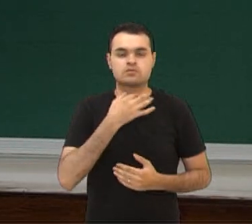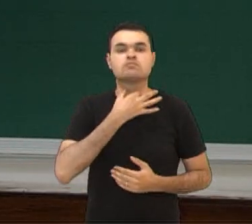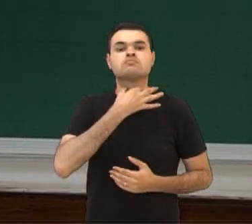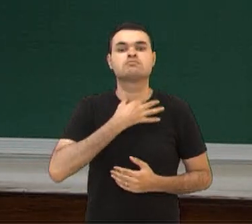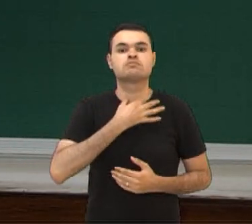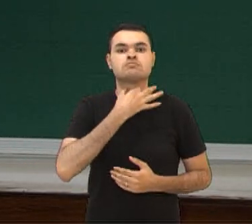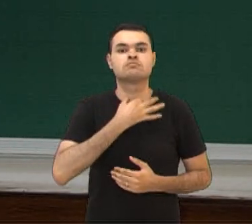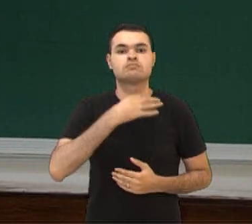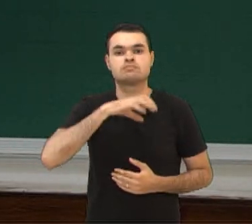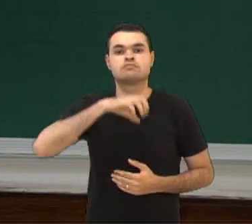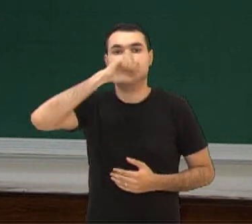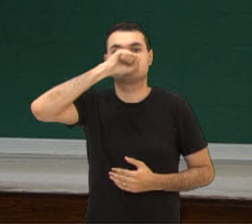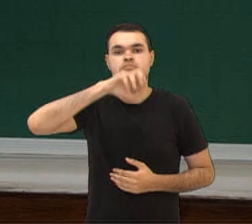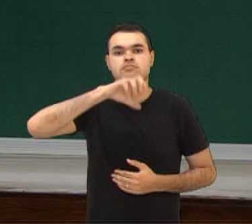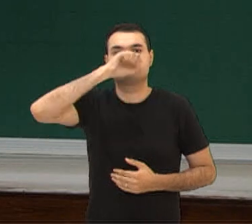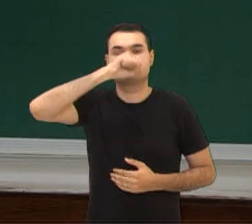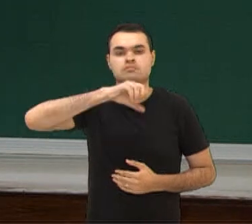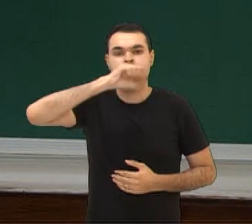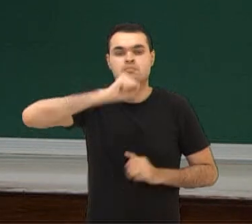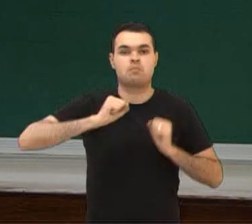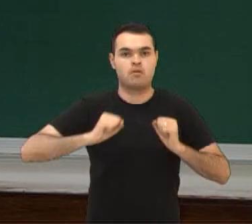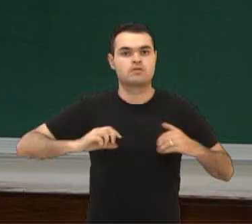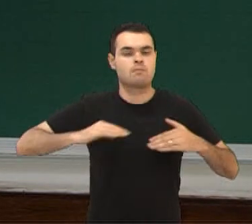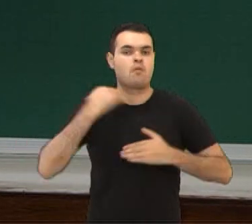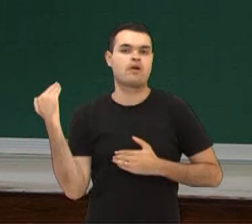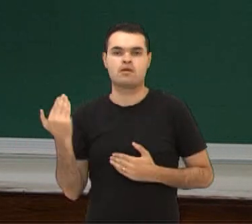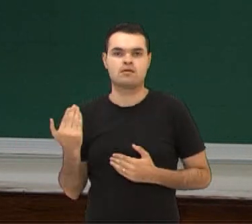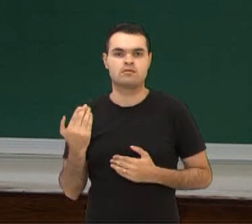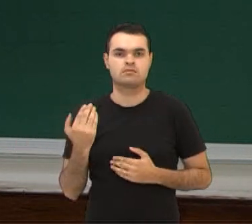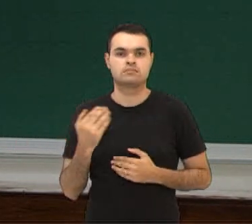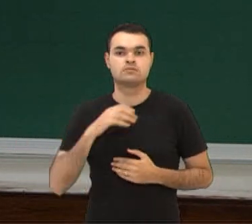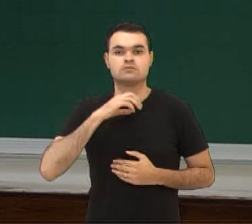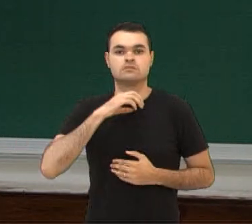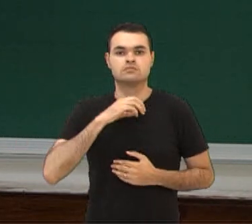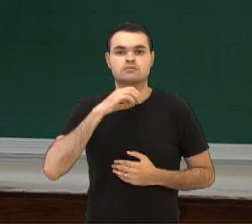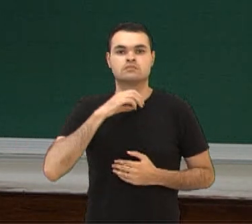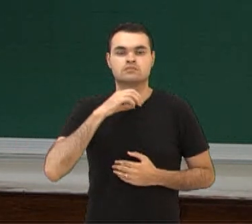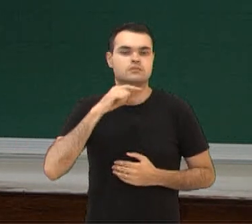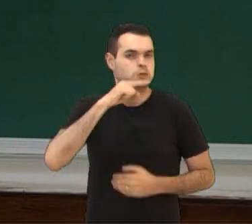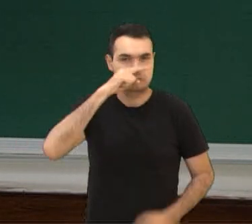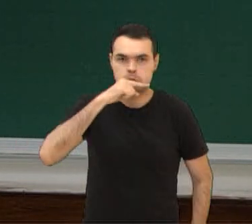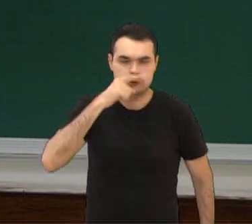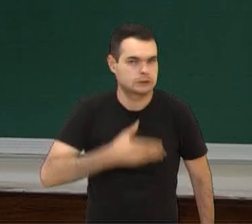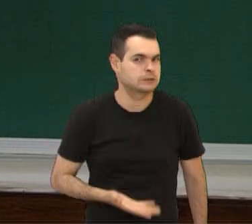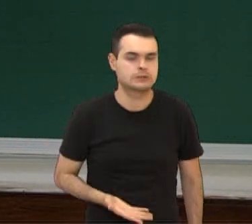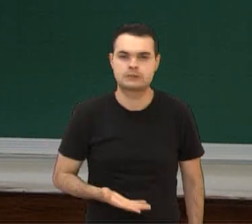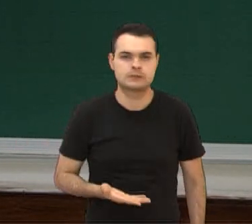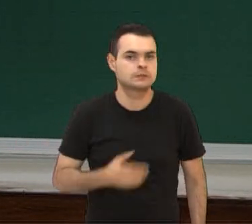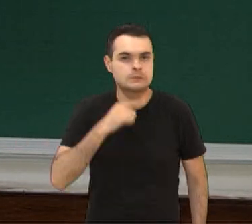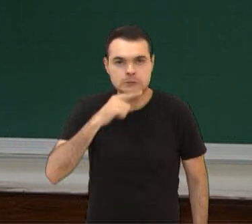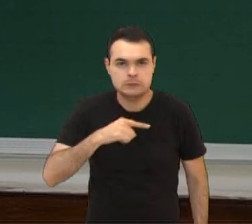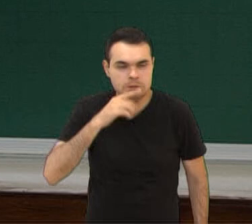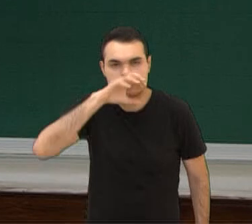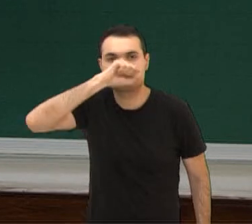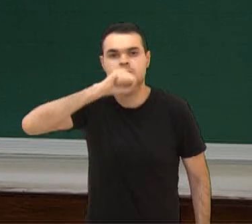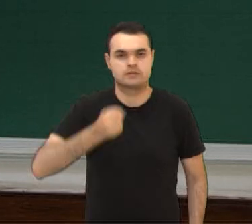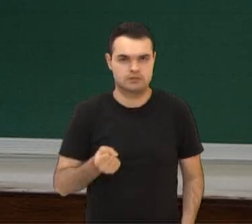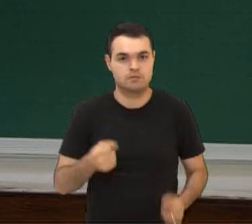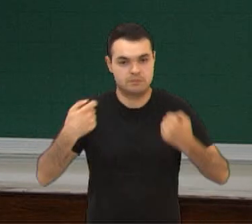um músculo da respiração, e você pode morrer por falta de ar. Então, você tem que tomar soro imediatamente para evitar que isso